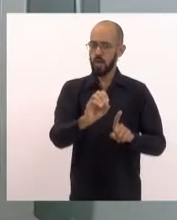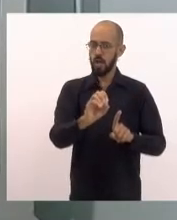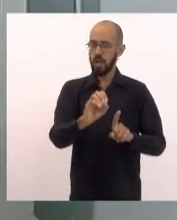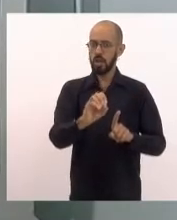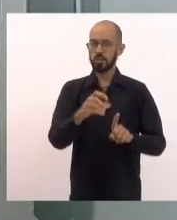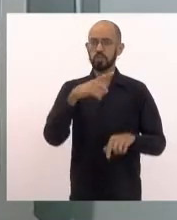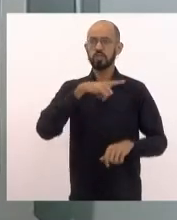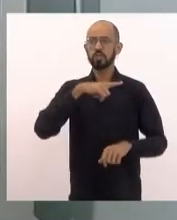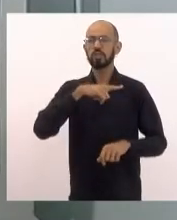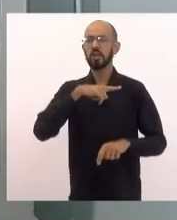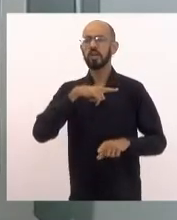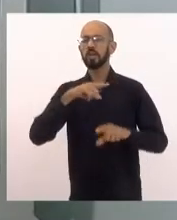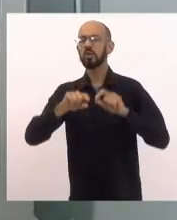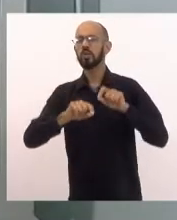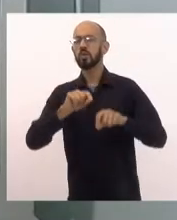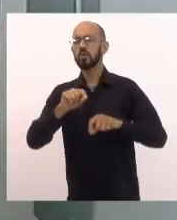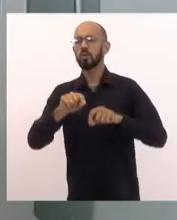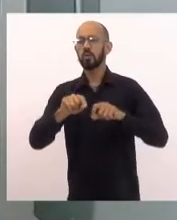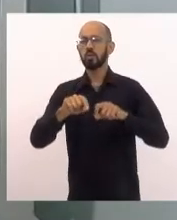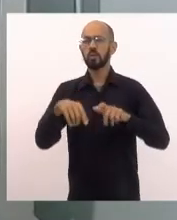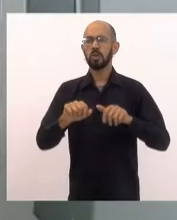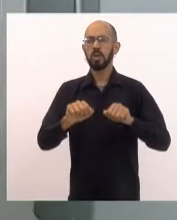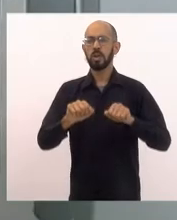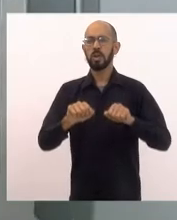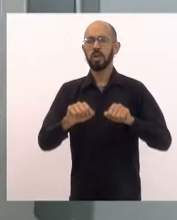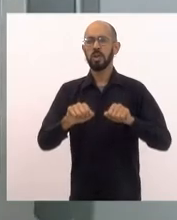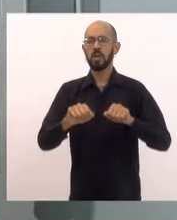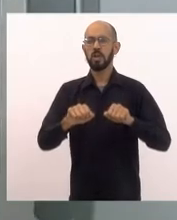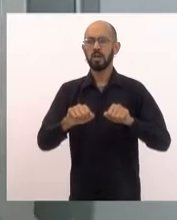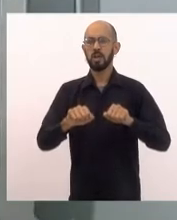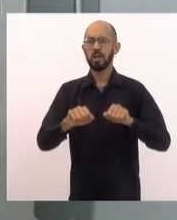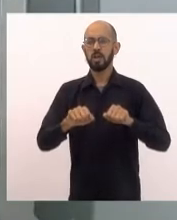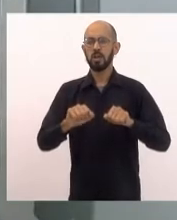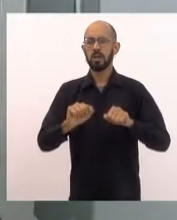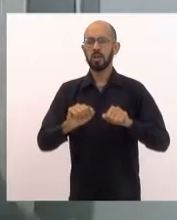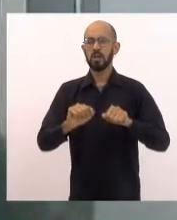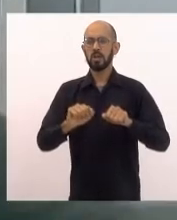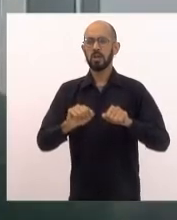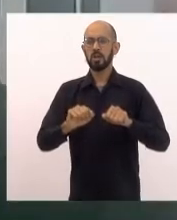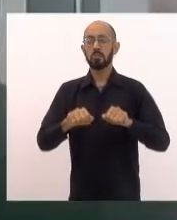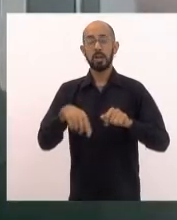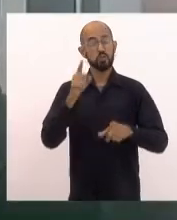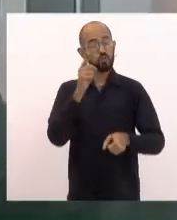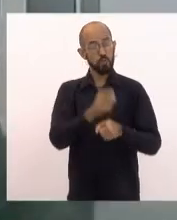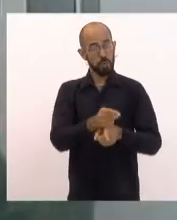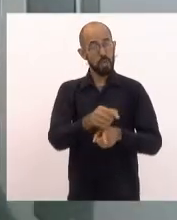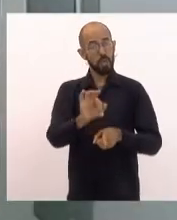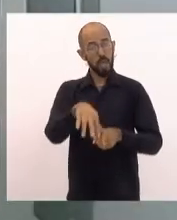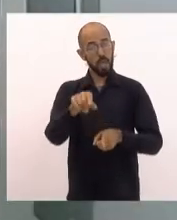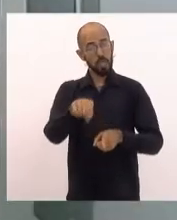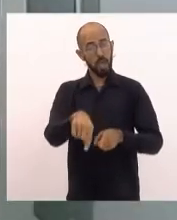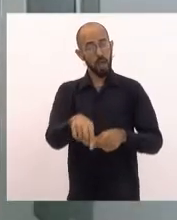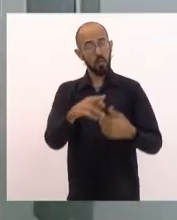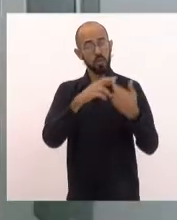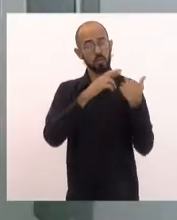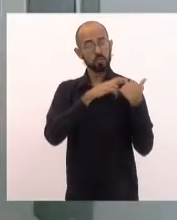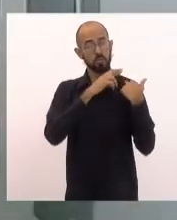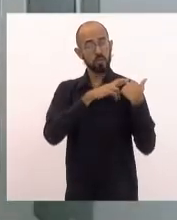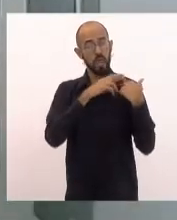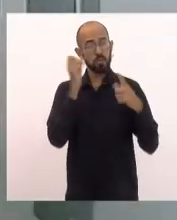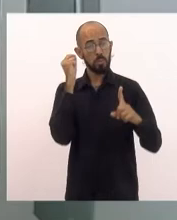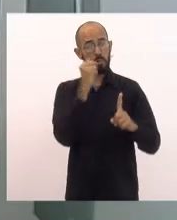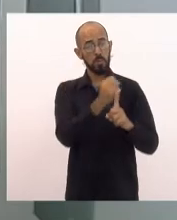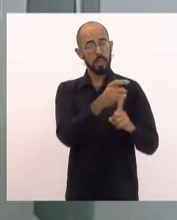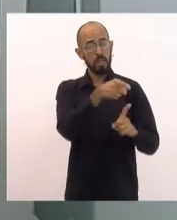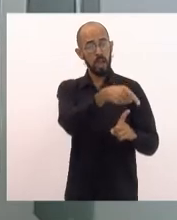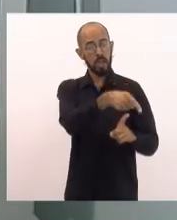a polícia investigativa para descobrir quem foi o responsável pela morte